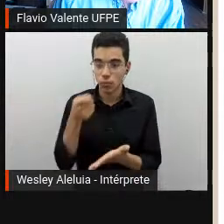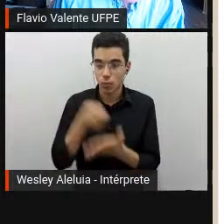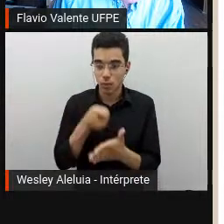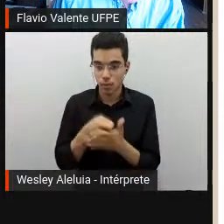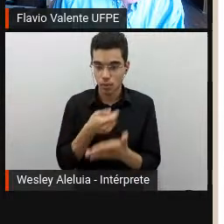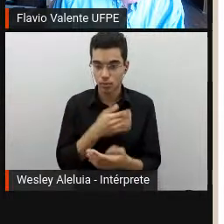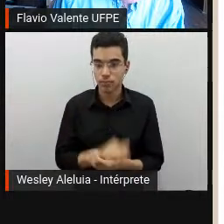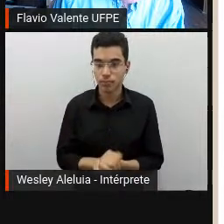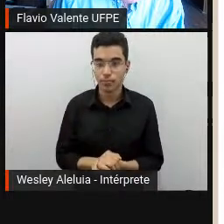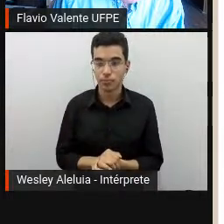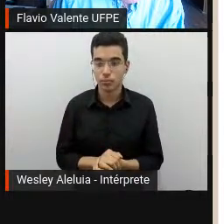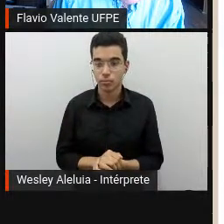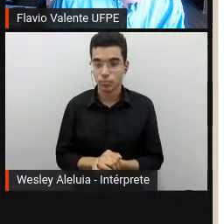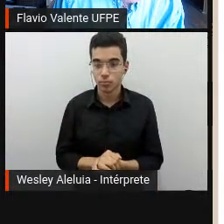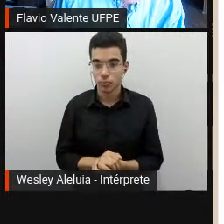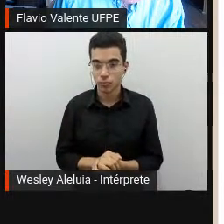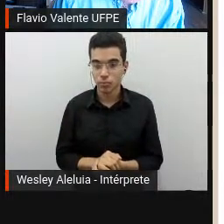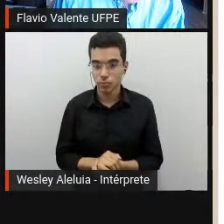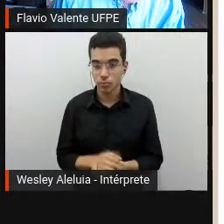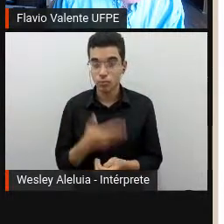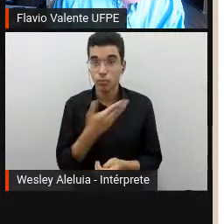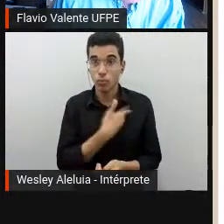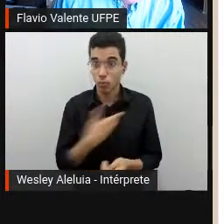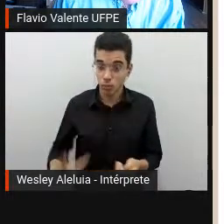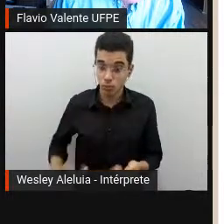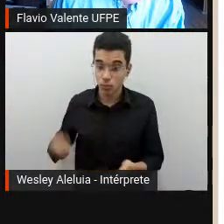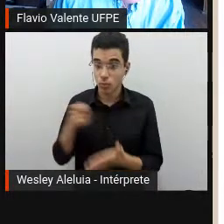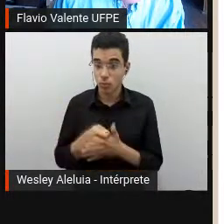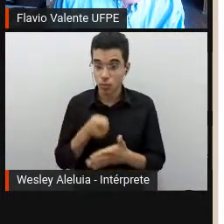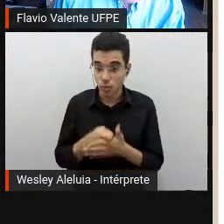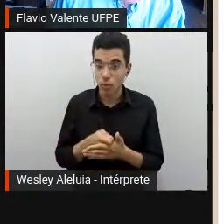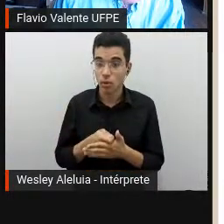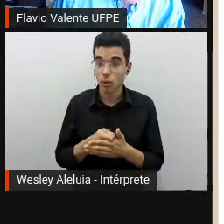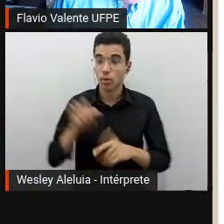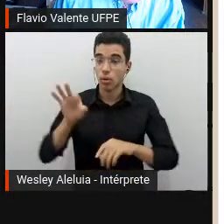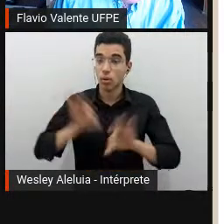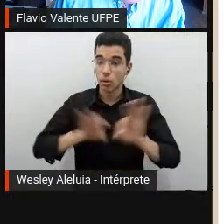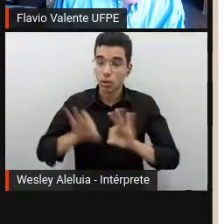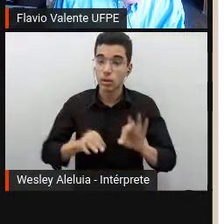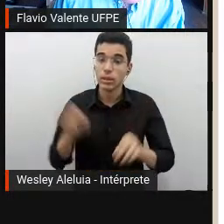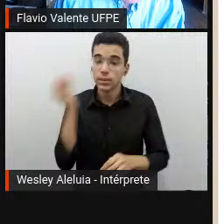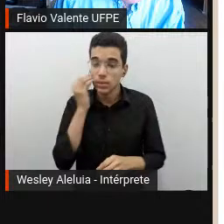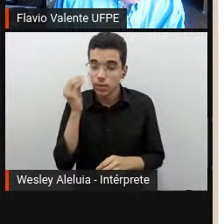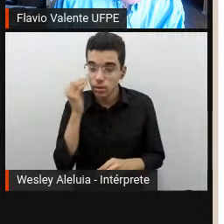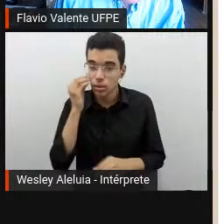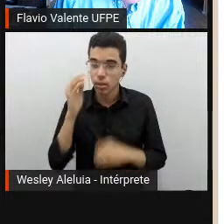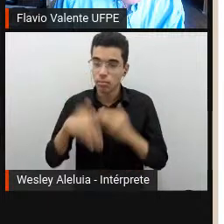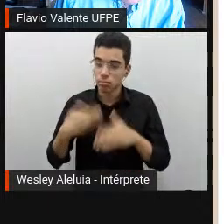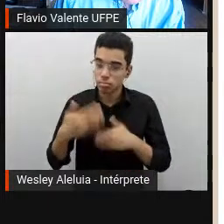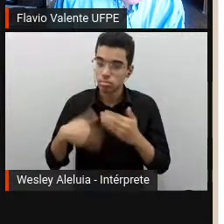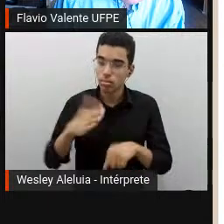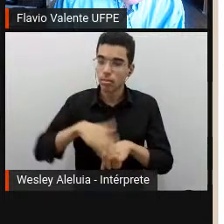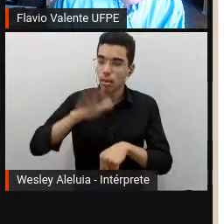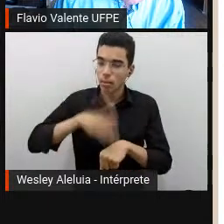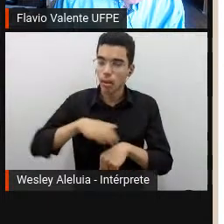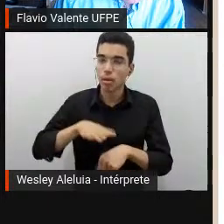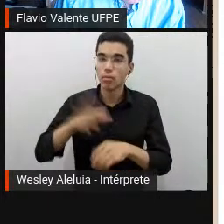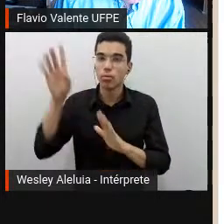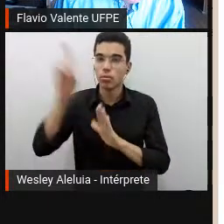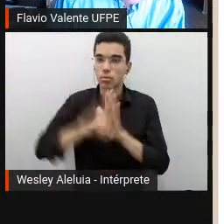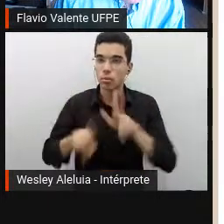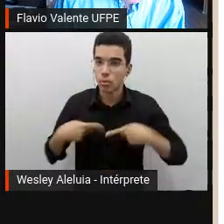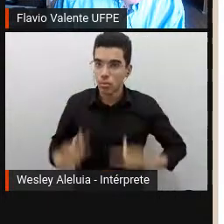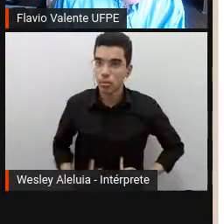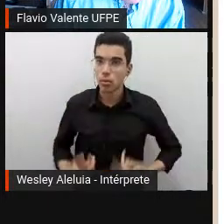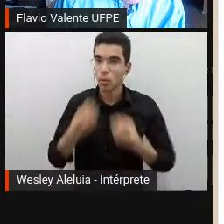Primeira, a obrigação de adotar medidas com o máximo de recursos disponíveis para realizar progressivamente o direito humano à alimentação adequada.